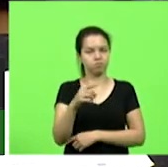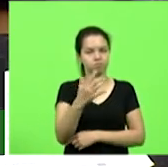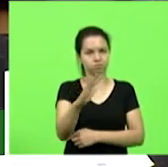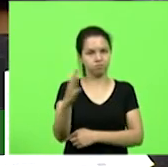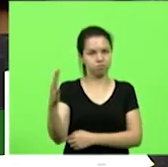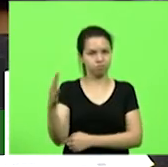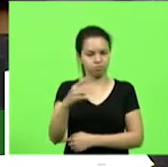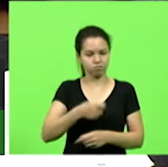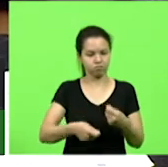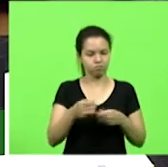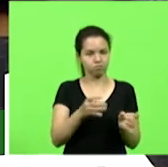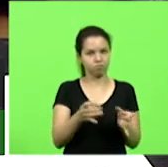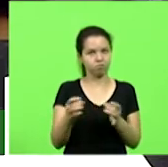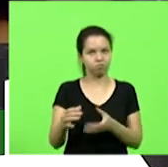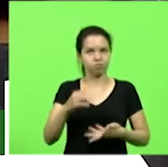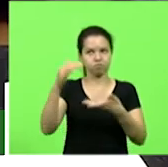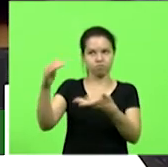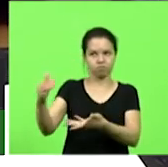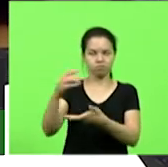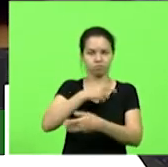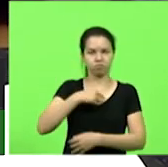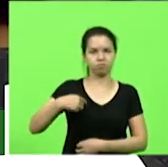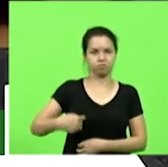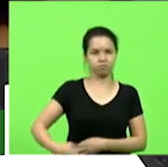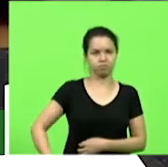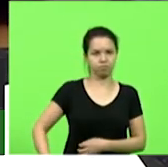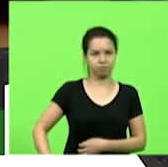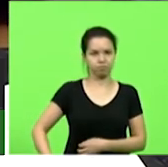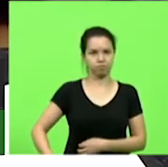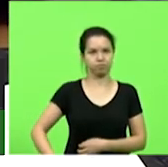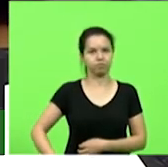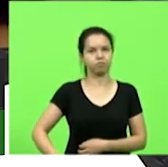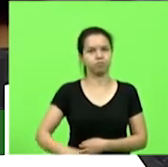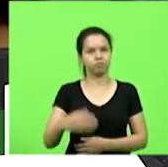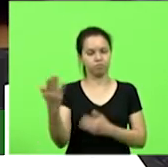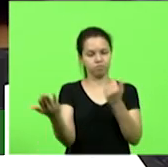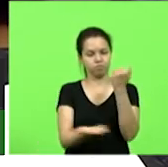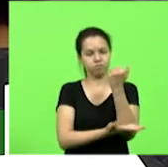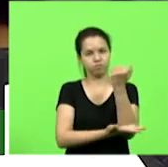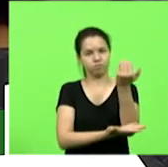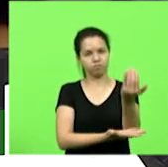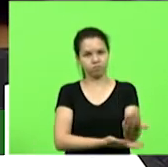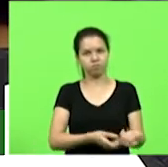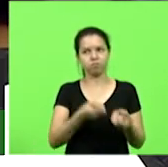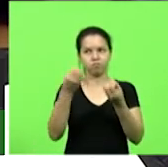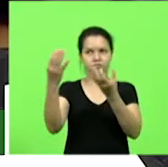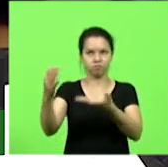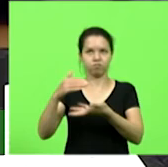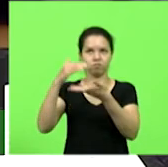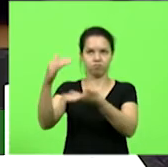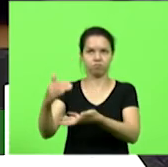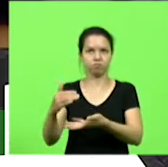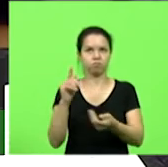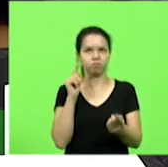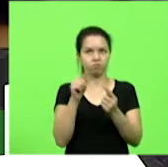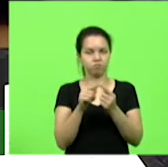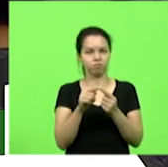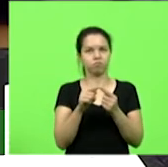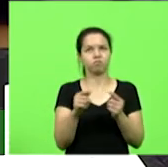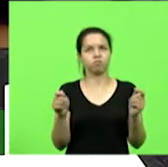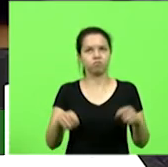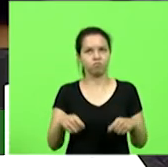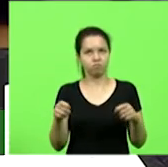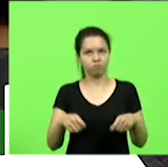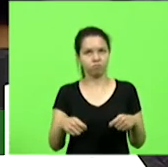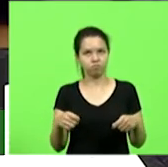mas remetido para a China em madeira, em material in natura, em tora. Então, a Frente Parlamentar objetiva é criar mecanismos